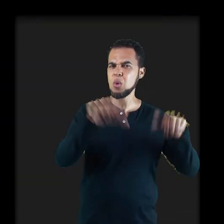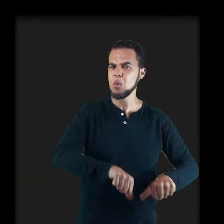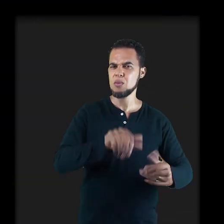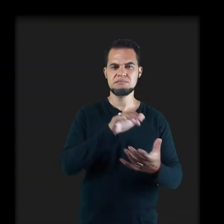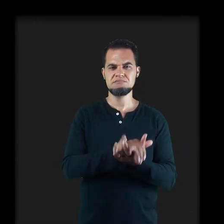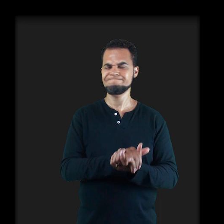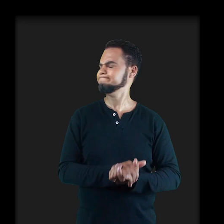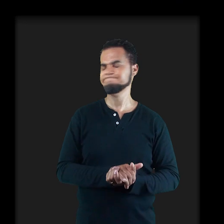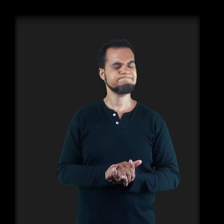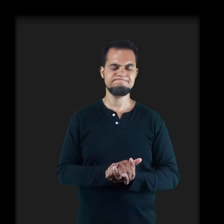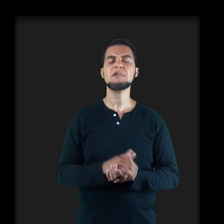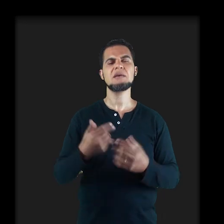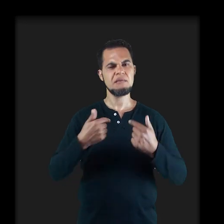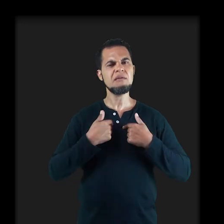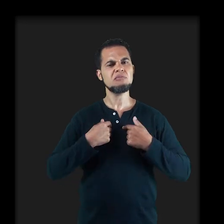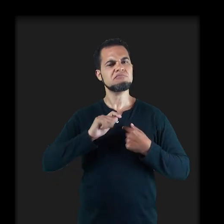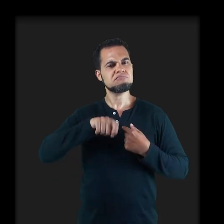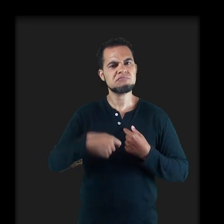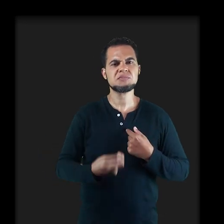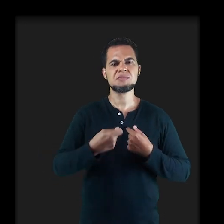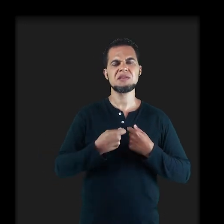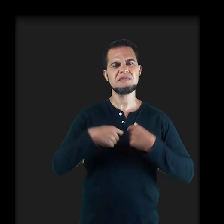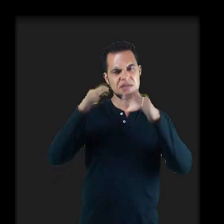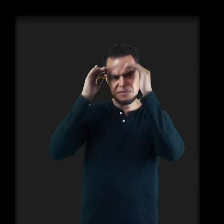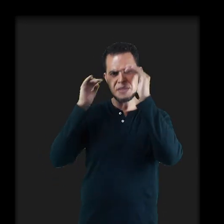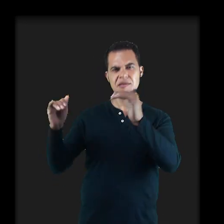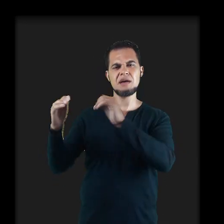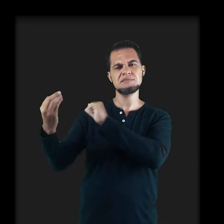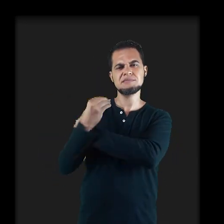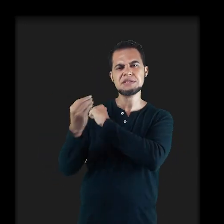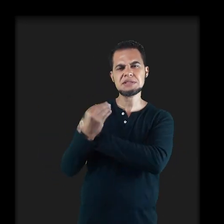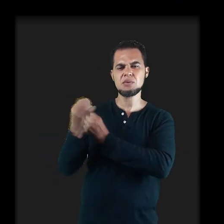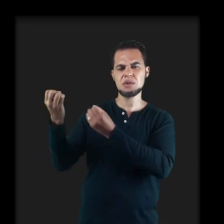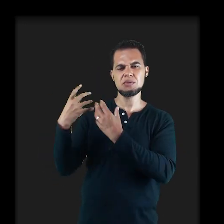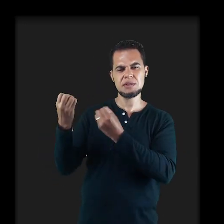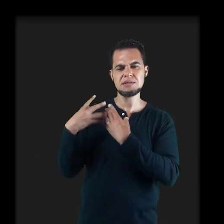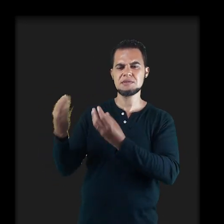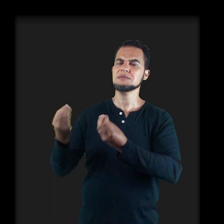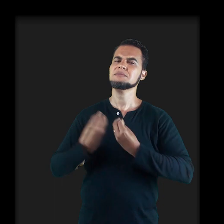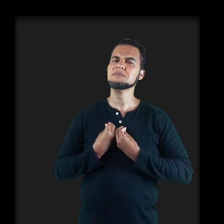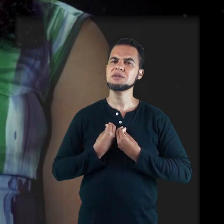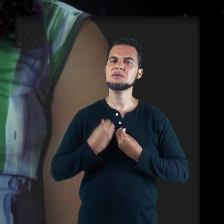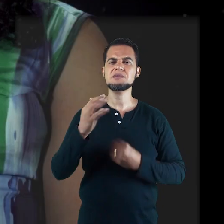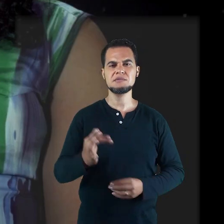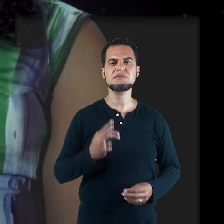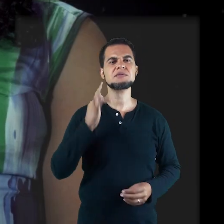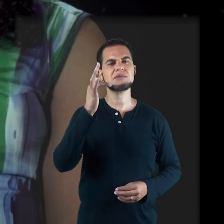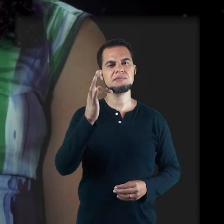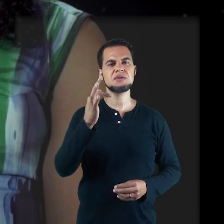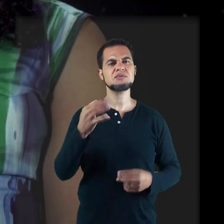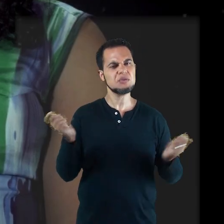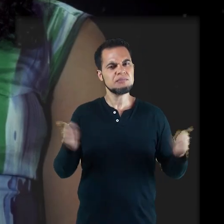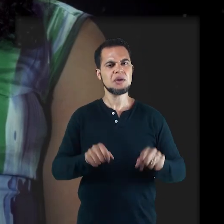marido, mas como um cara que vai honrar a sua criação e toda a educação que a senhora me deu,